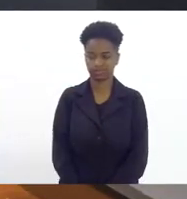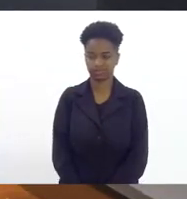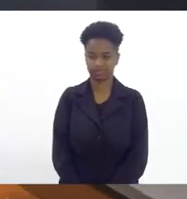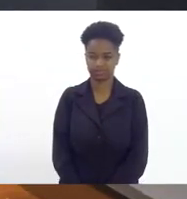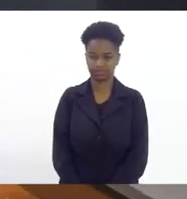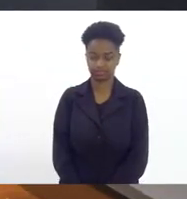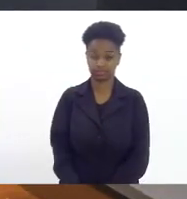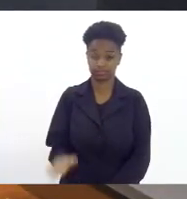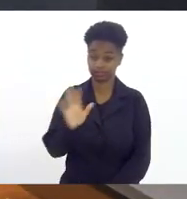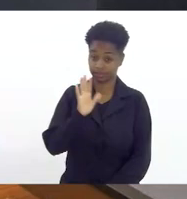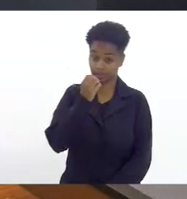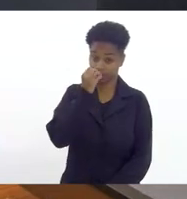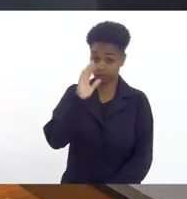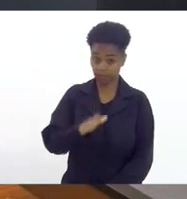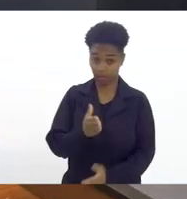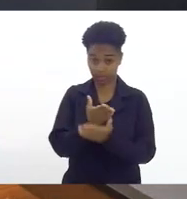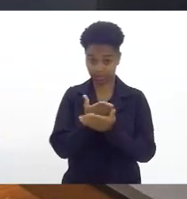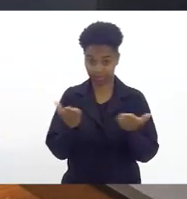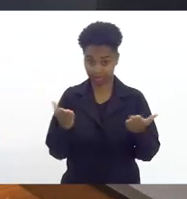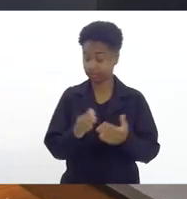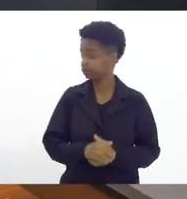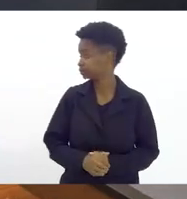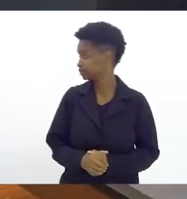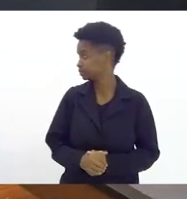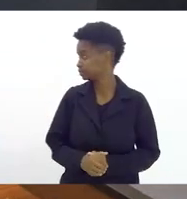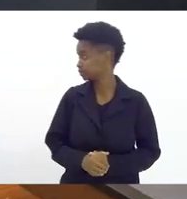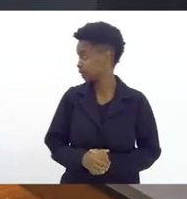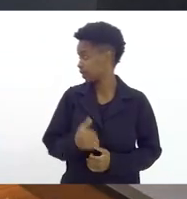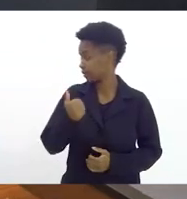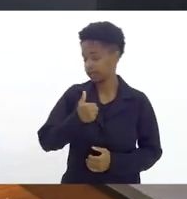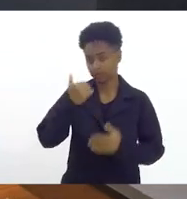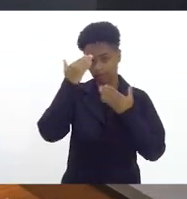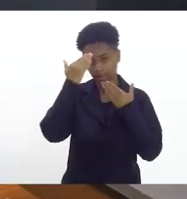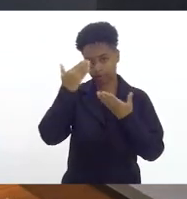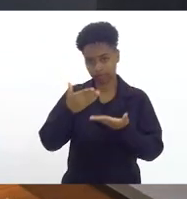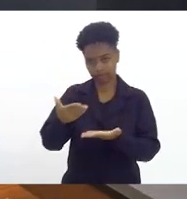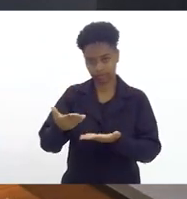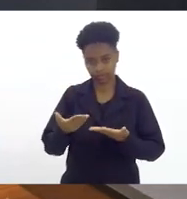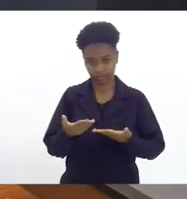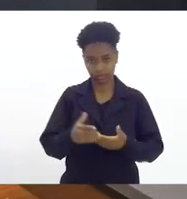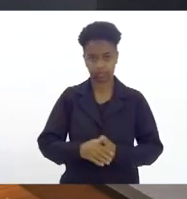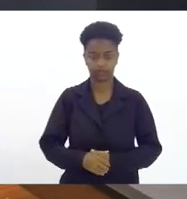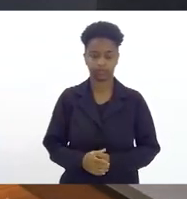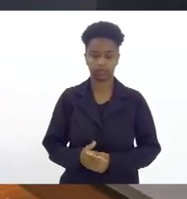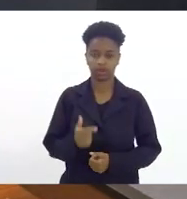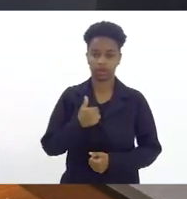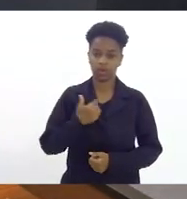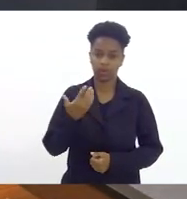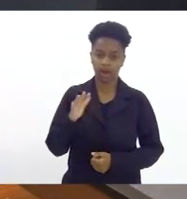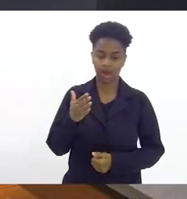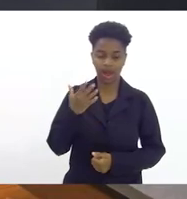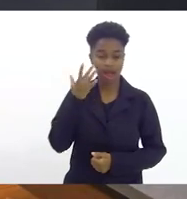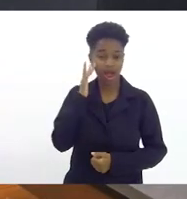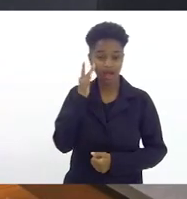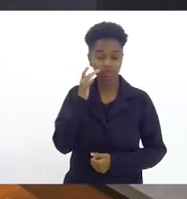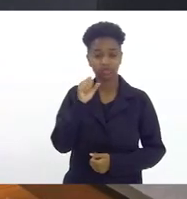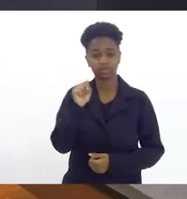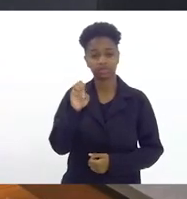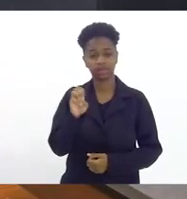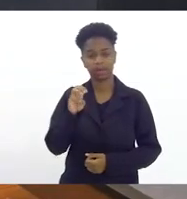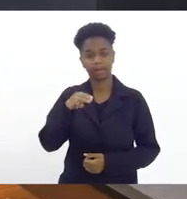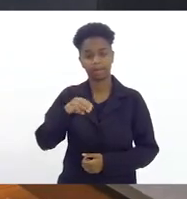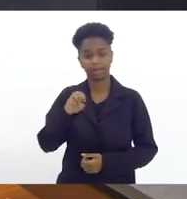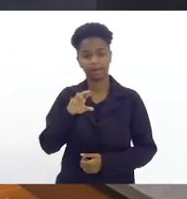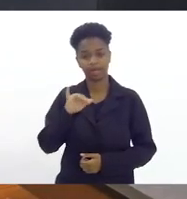Olá boa tarde a todos queria primeiramente Agradecer o convite Eu acho que o semestre é o único que